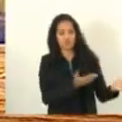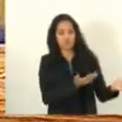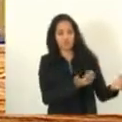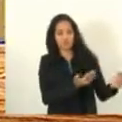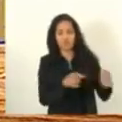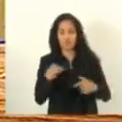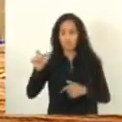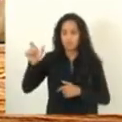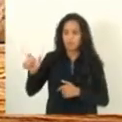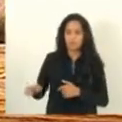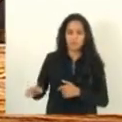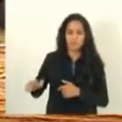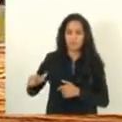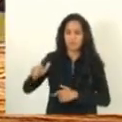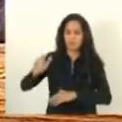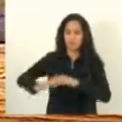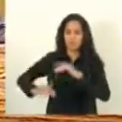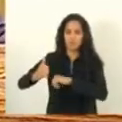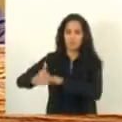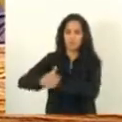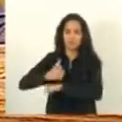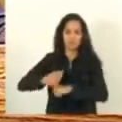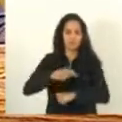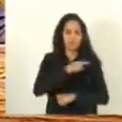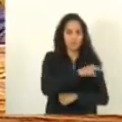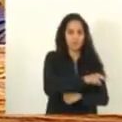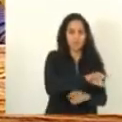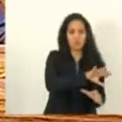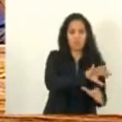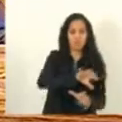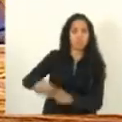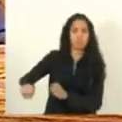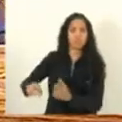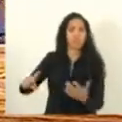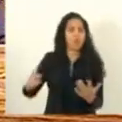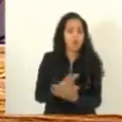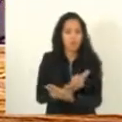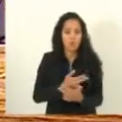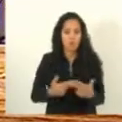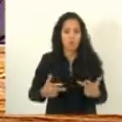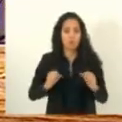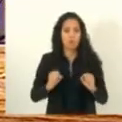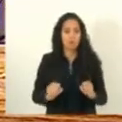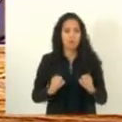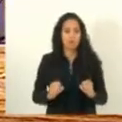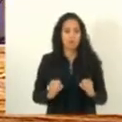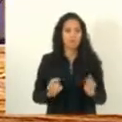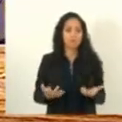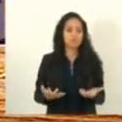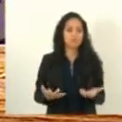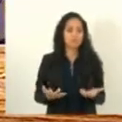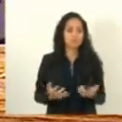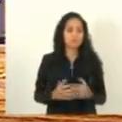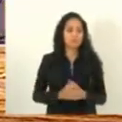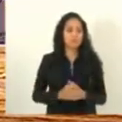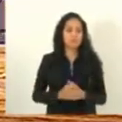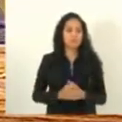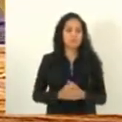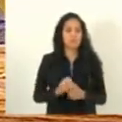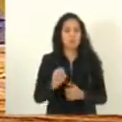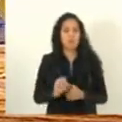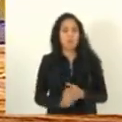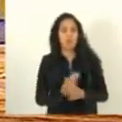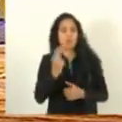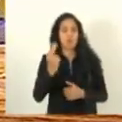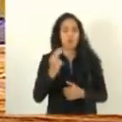de uma emboscada, porque tudo pode acontecer na hora de uma diligência, de uma saída